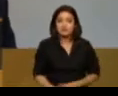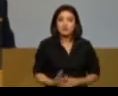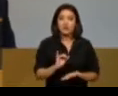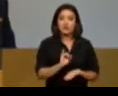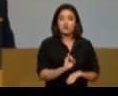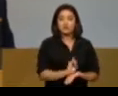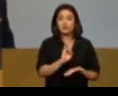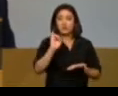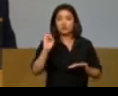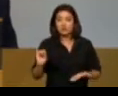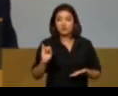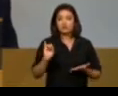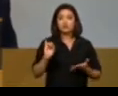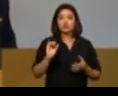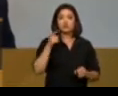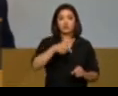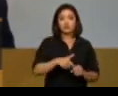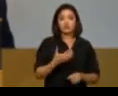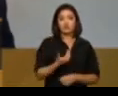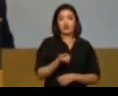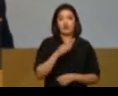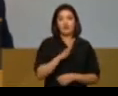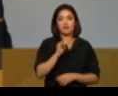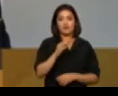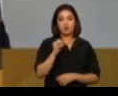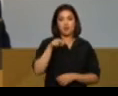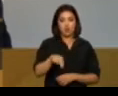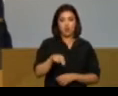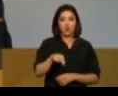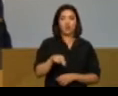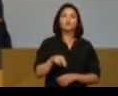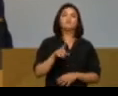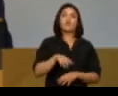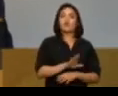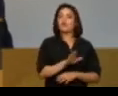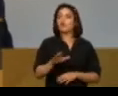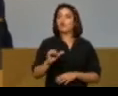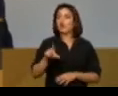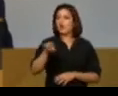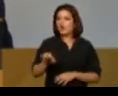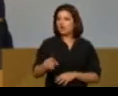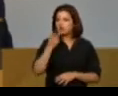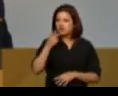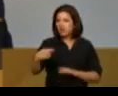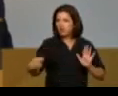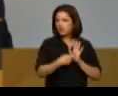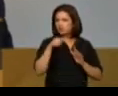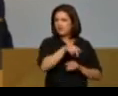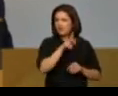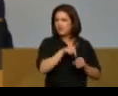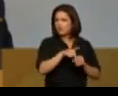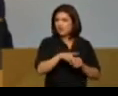de Combustíveis, ABICOM. A ABICOM foi ao CAD denunciar que a Petrobras